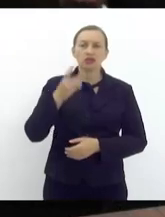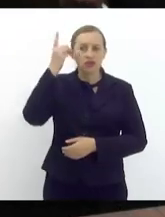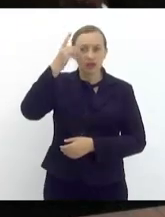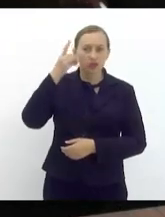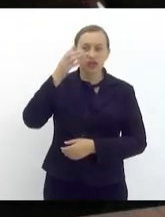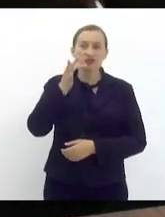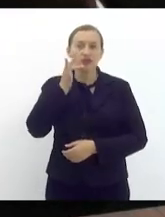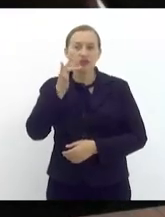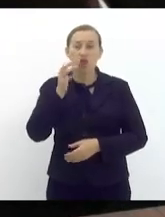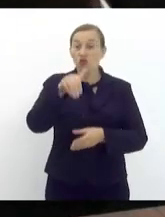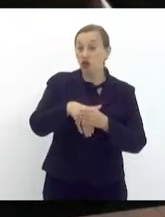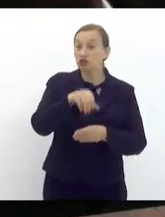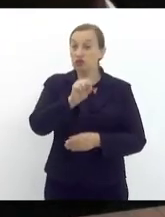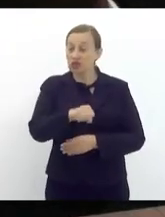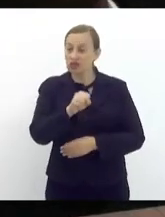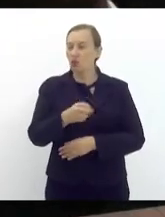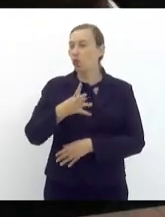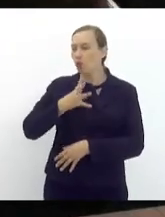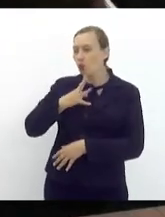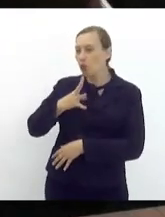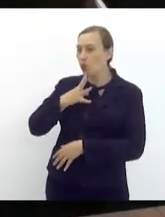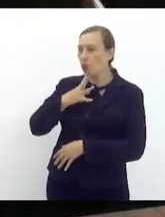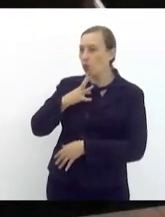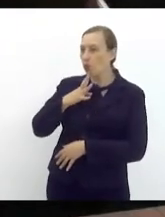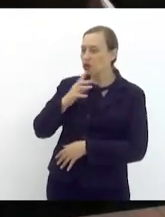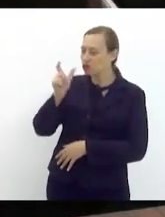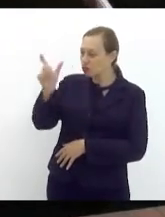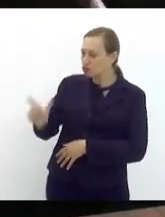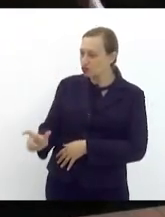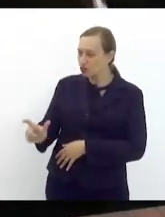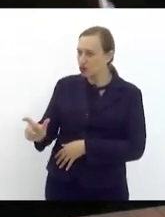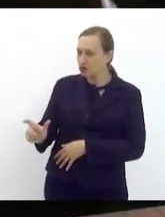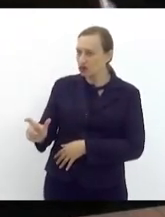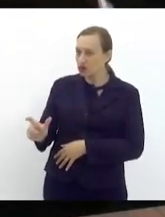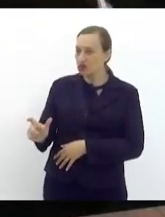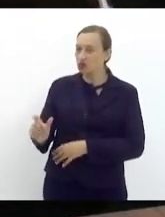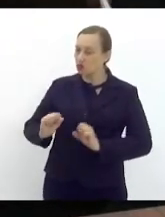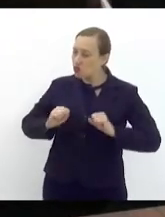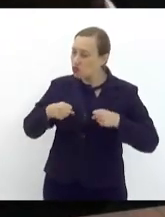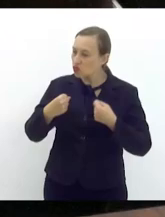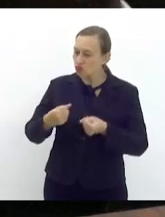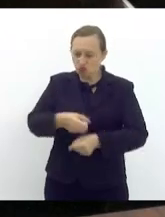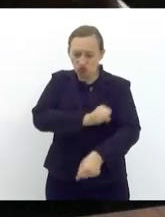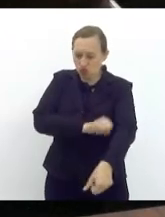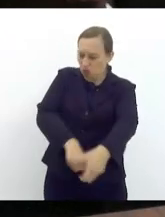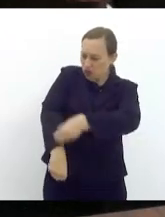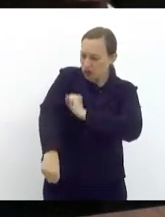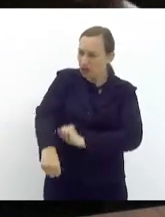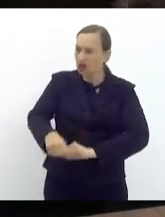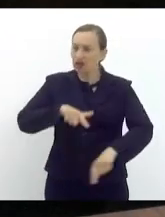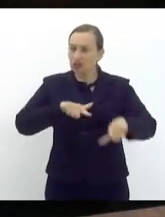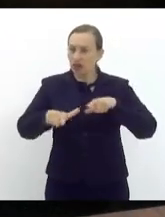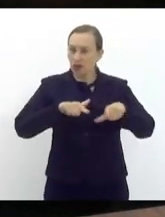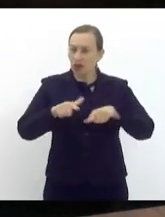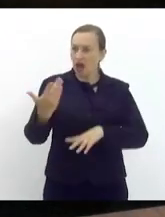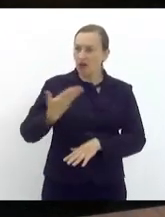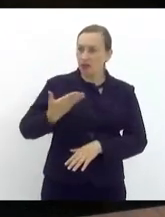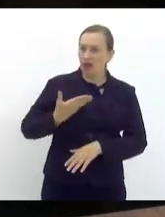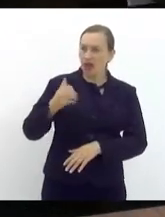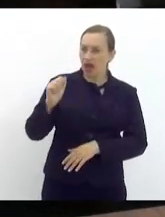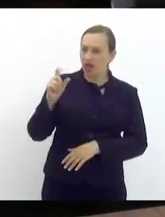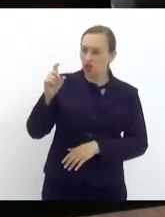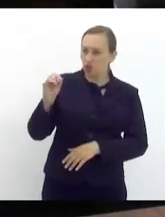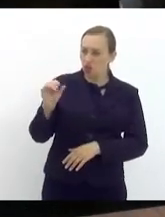Voto favorável, presidente, conhecendo não só o caráter, mas a força de trabalho do querido amigo Adolfo